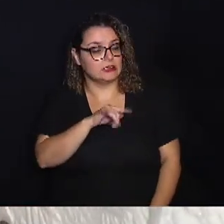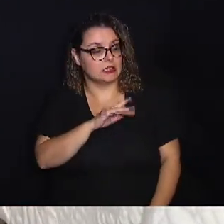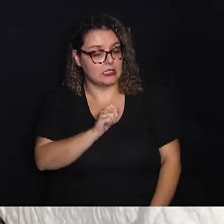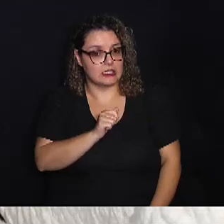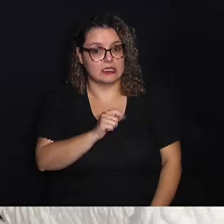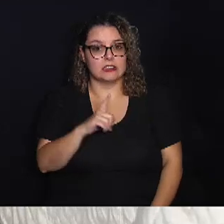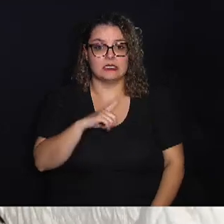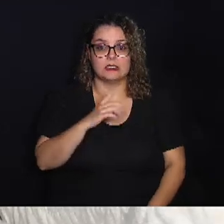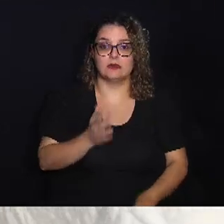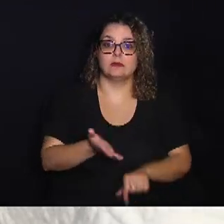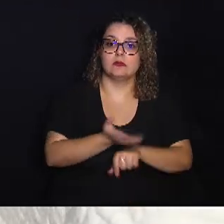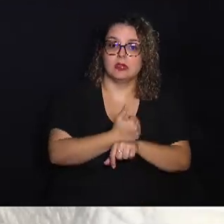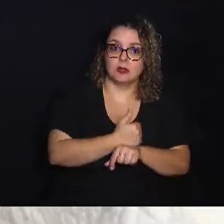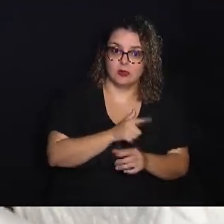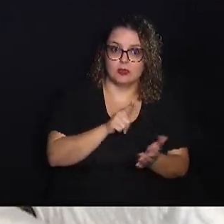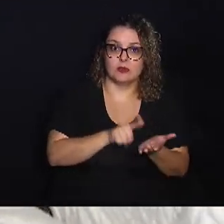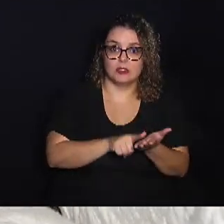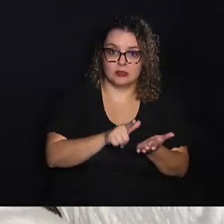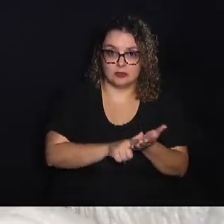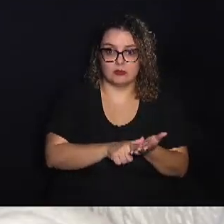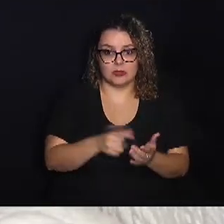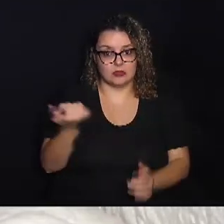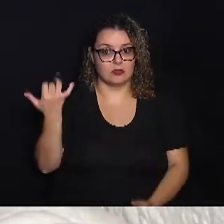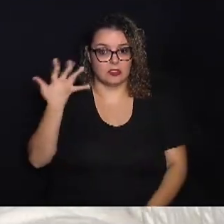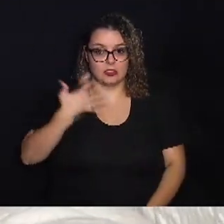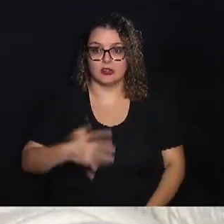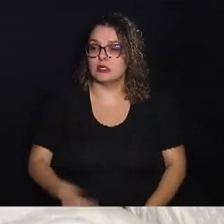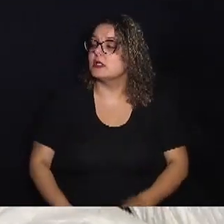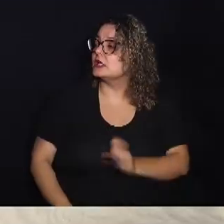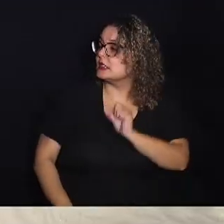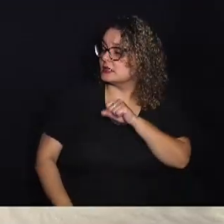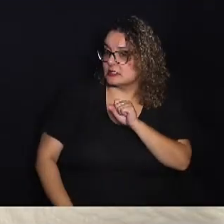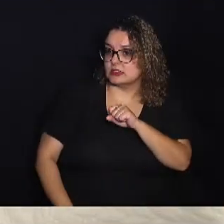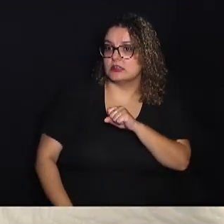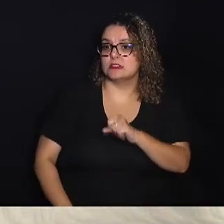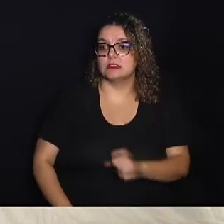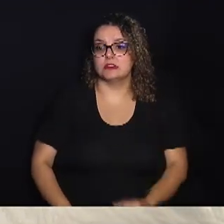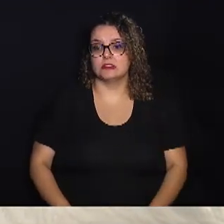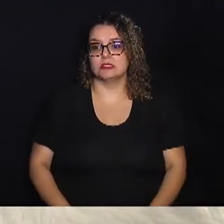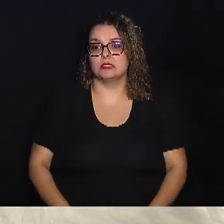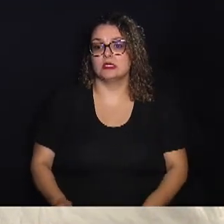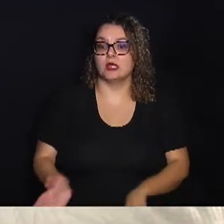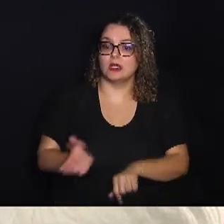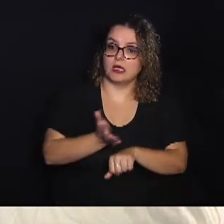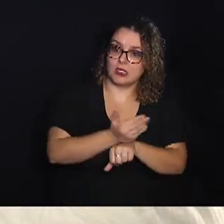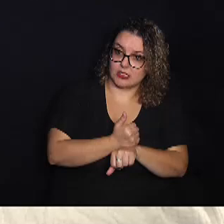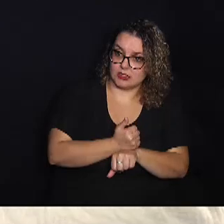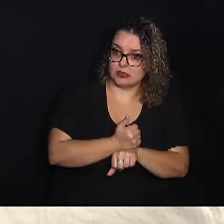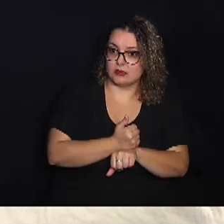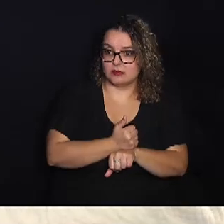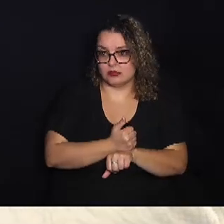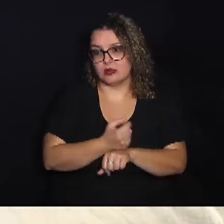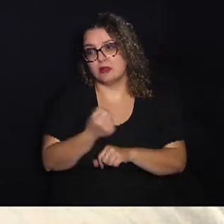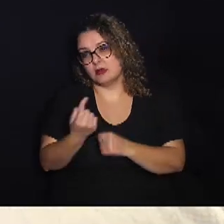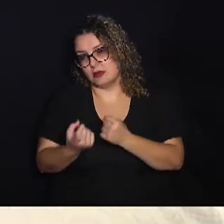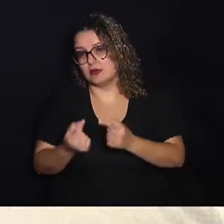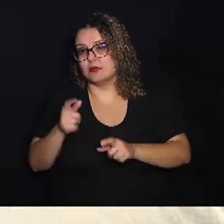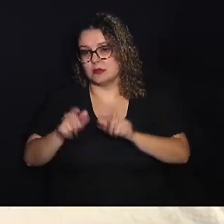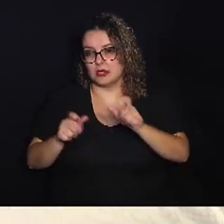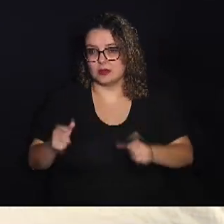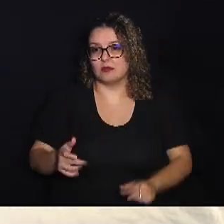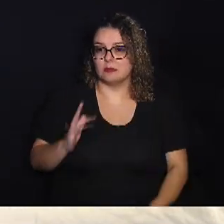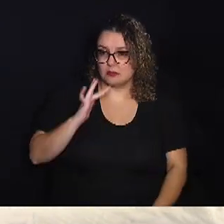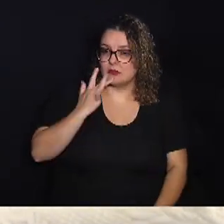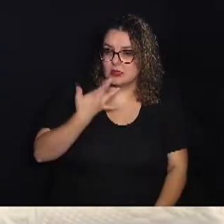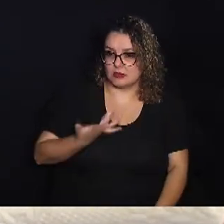uma outra folha para autodescrição do retrato. Isso, antes era... Algumas pessoas ainda preferem,